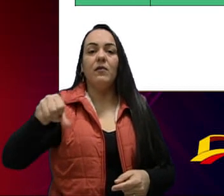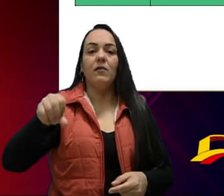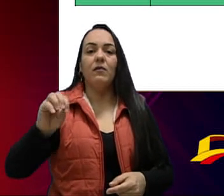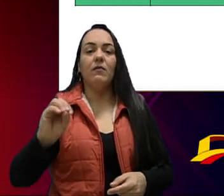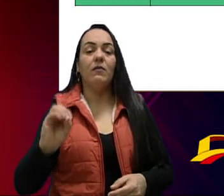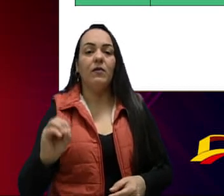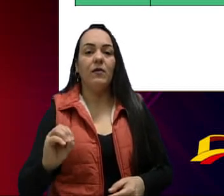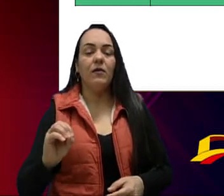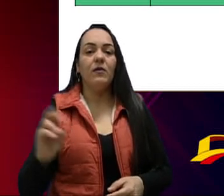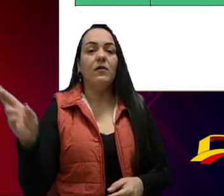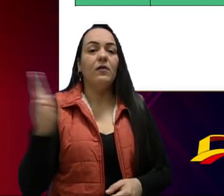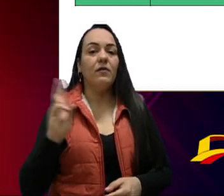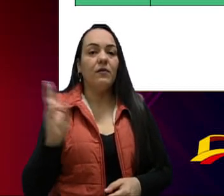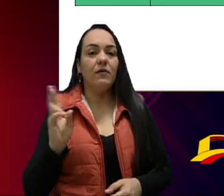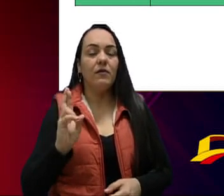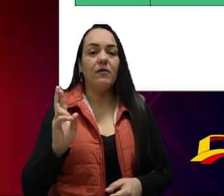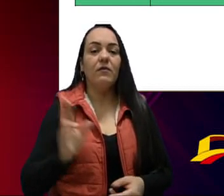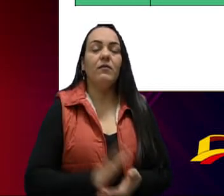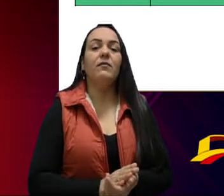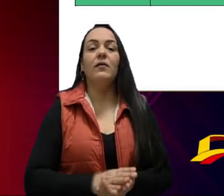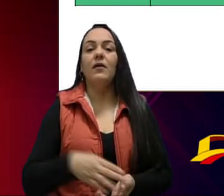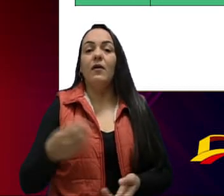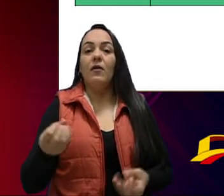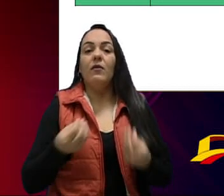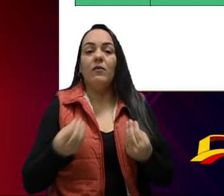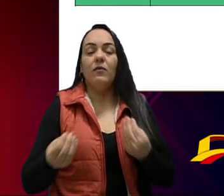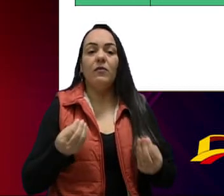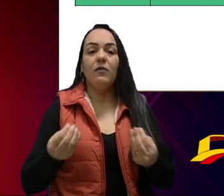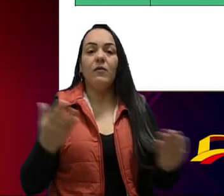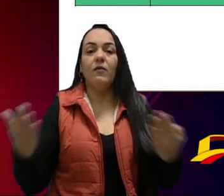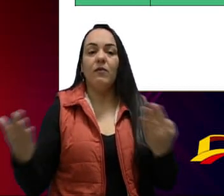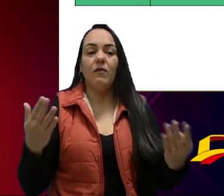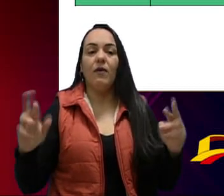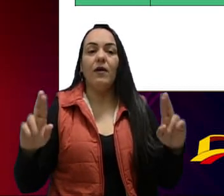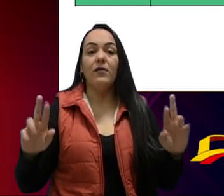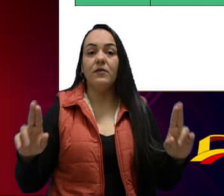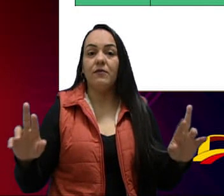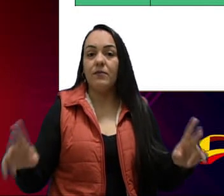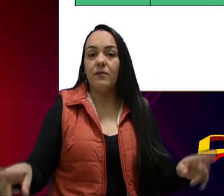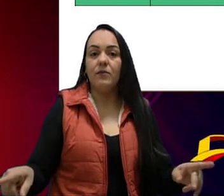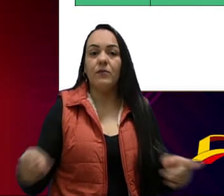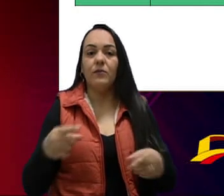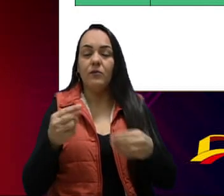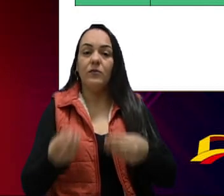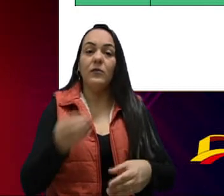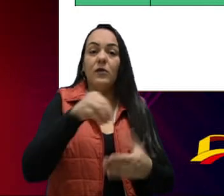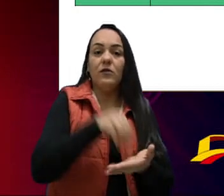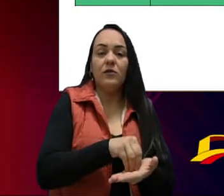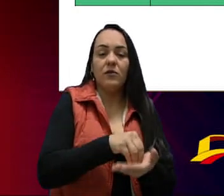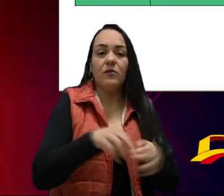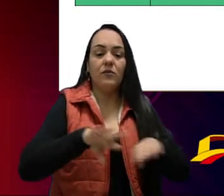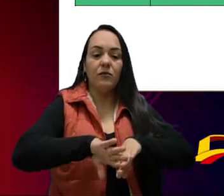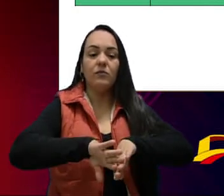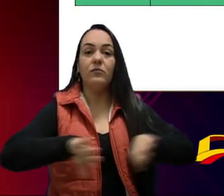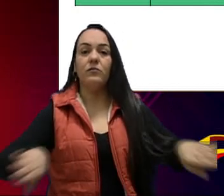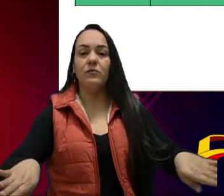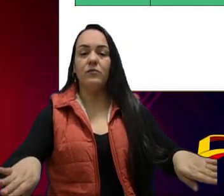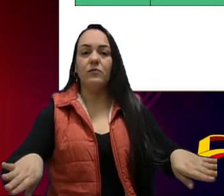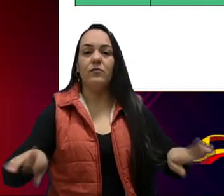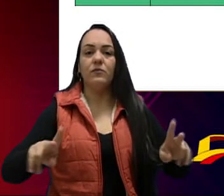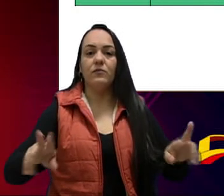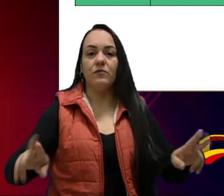7911200 amentar as três milhões 183 o saldo orçamental está dentro do valor reservado são dois valores